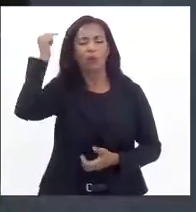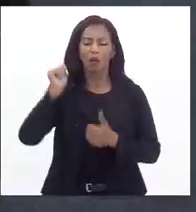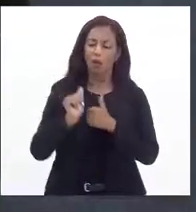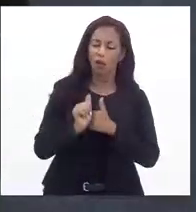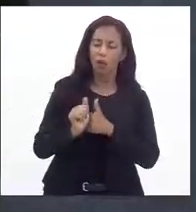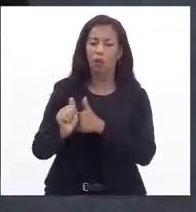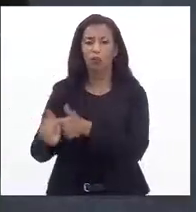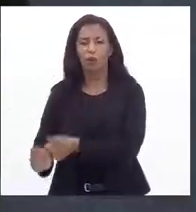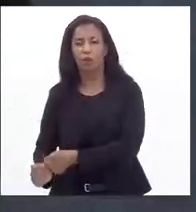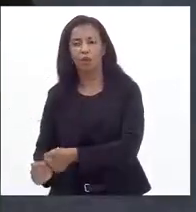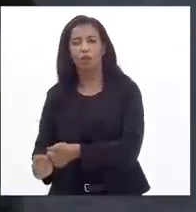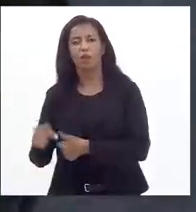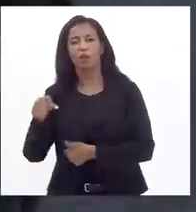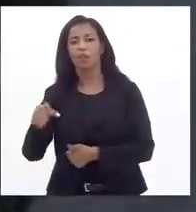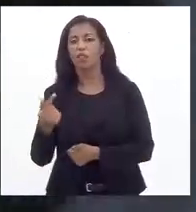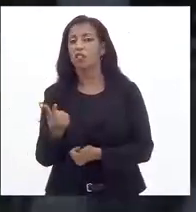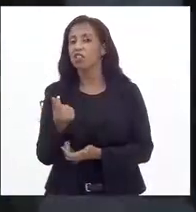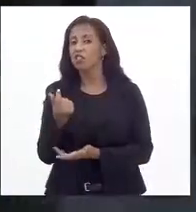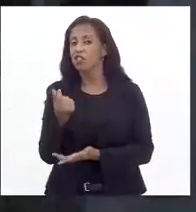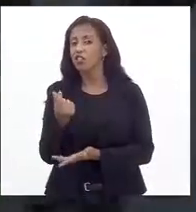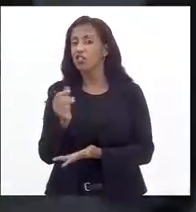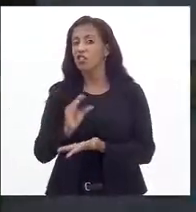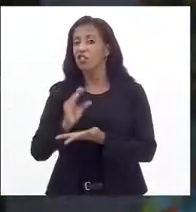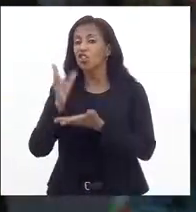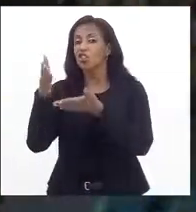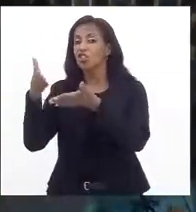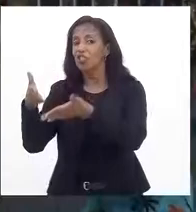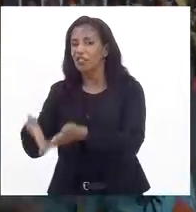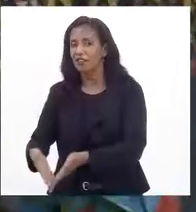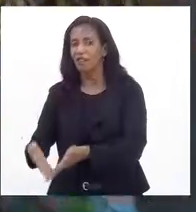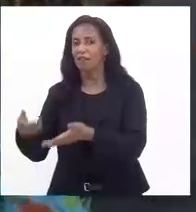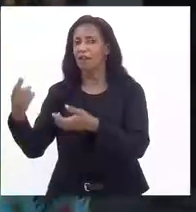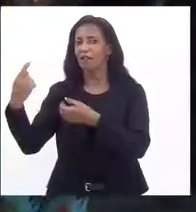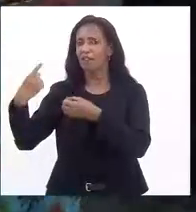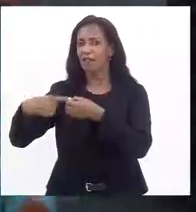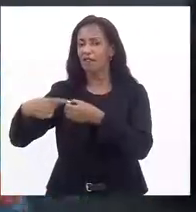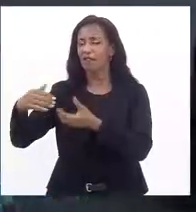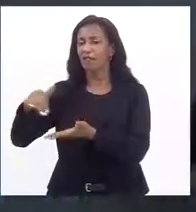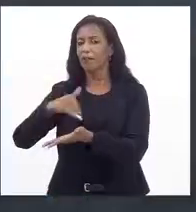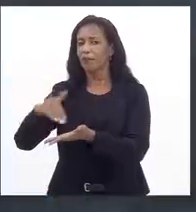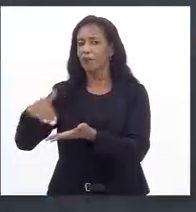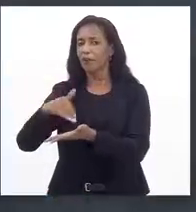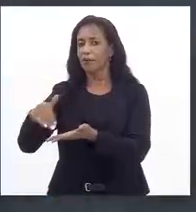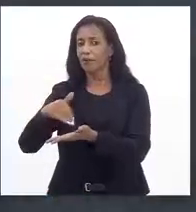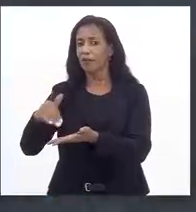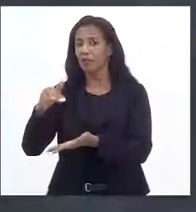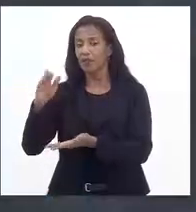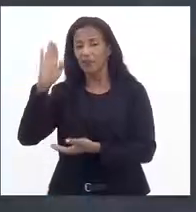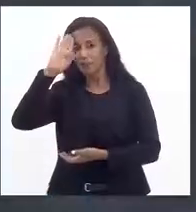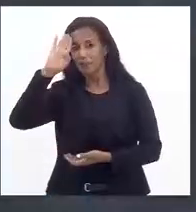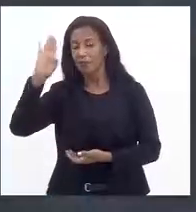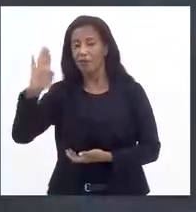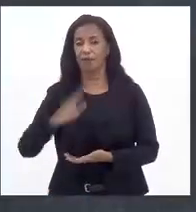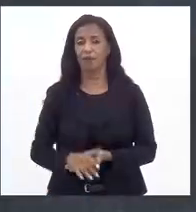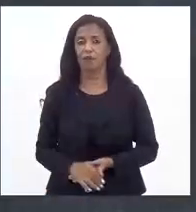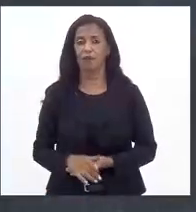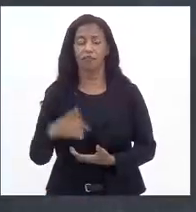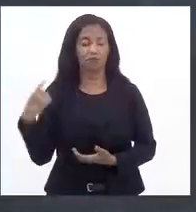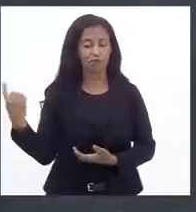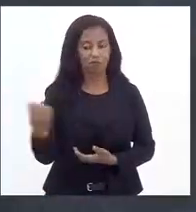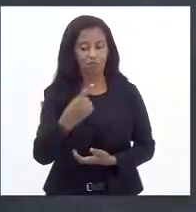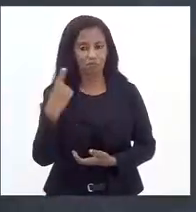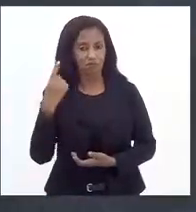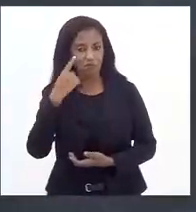acompanhando esse dinheiro chega lá no município numa secretaria que é fundamental para